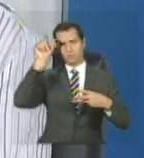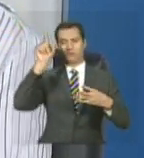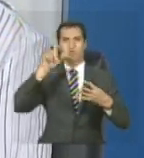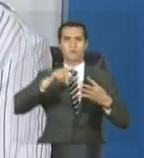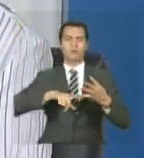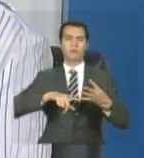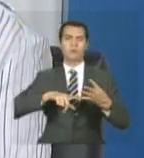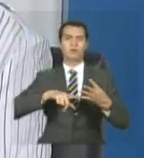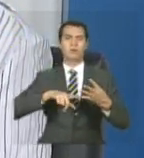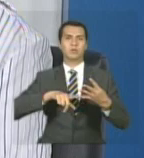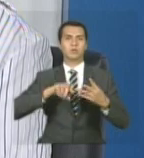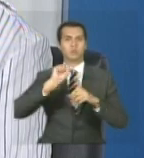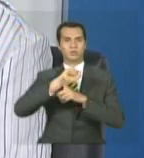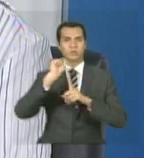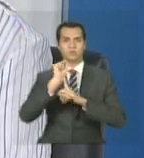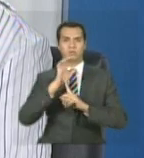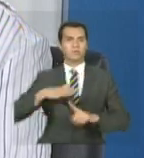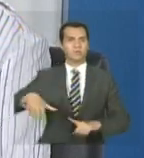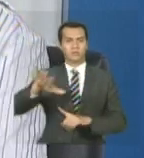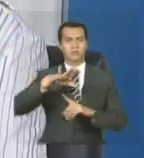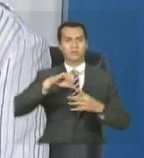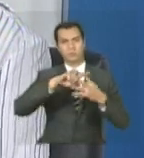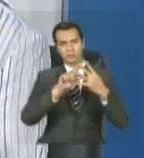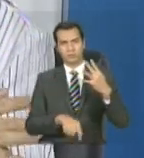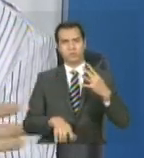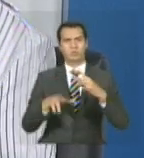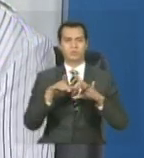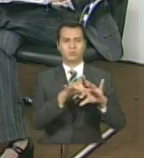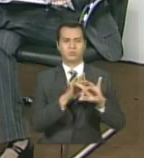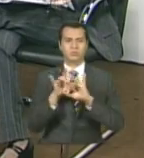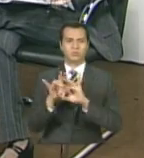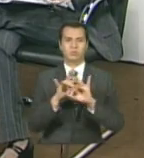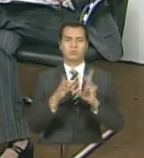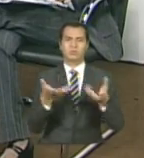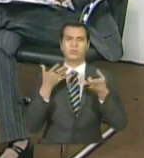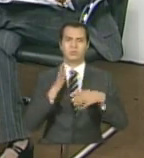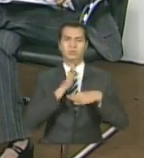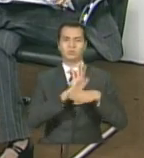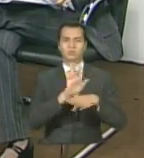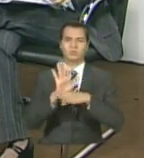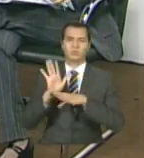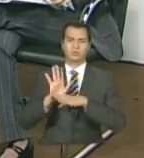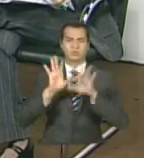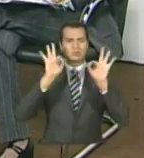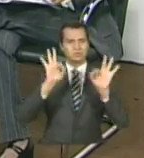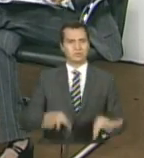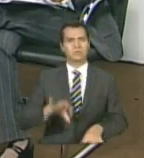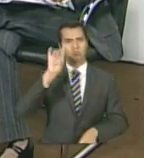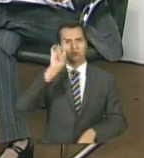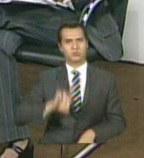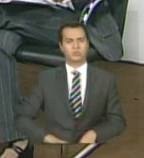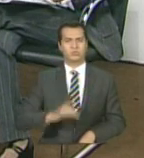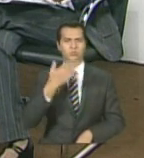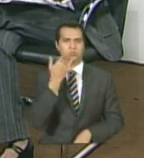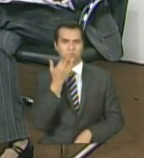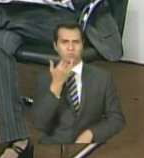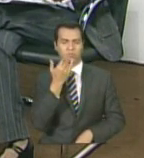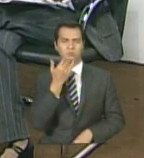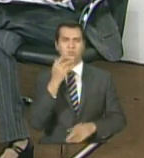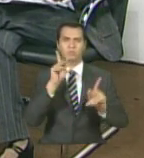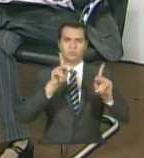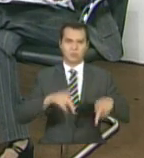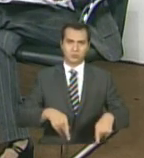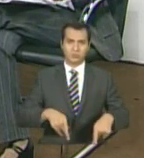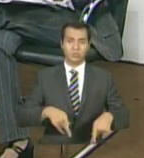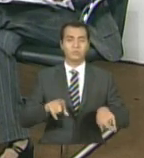definição de prioridades, né, para garantir a segurança alimentar, para garantir o direito humano à alimentação adequada, quais são as prioridades,